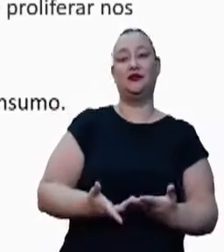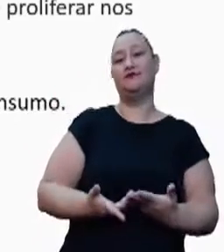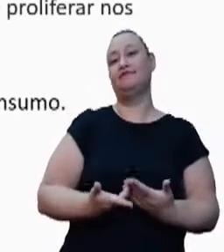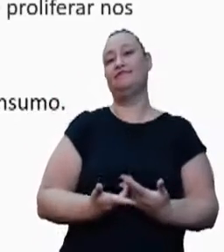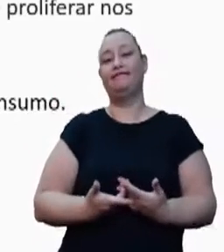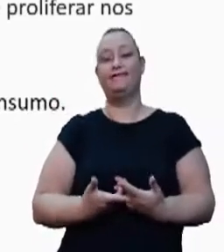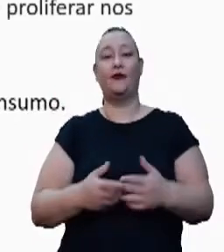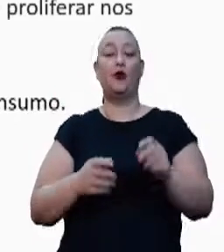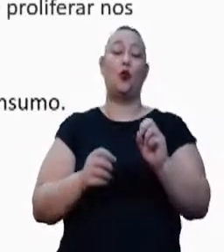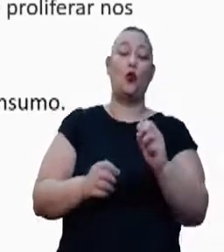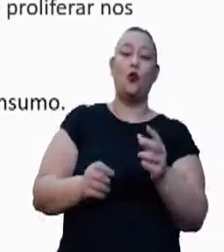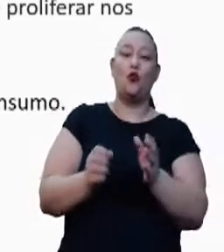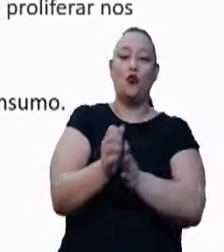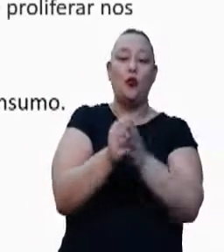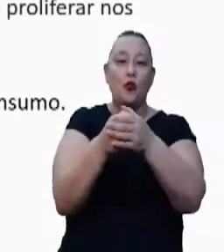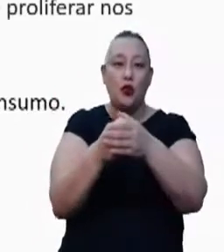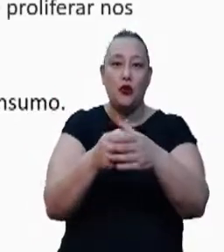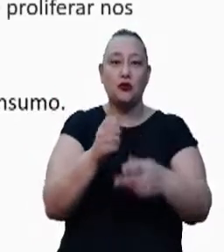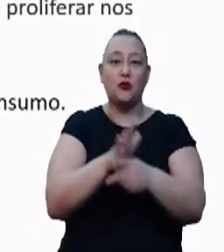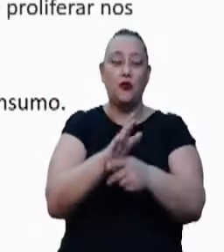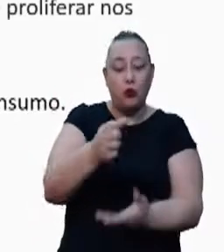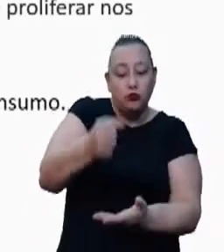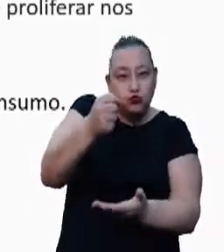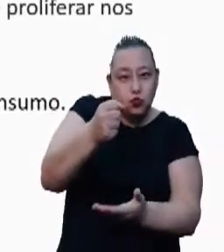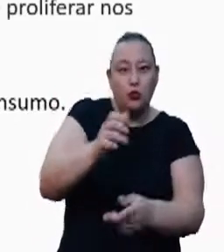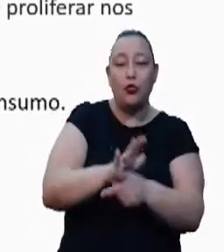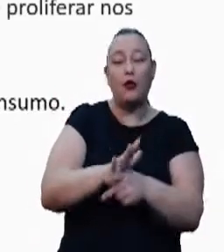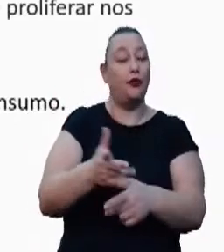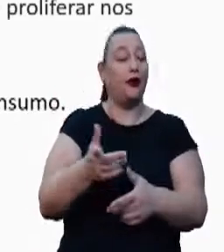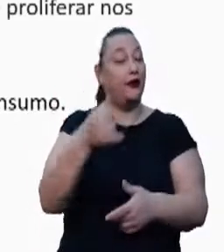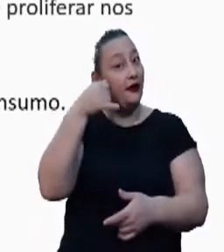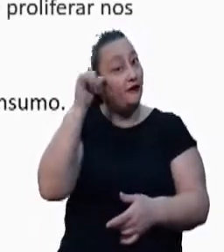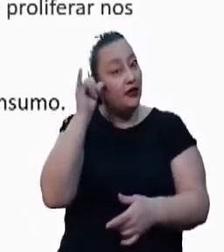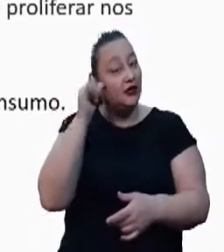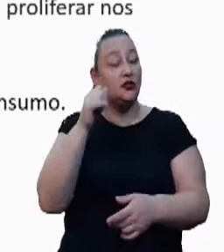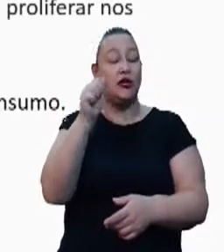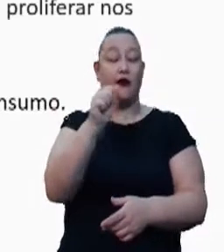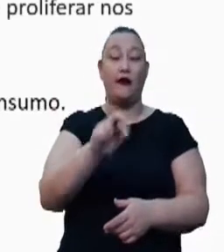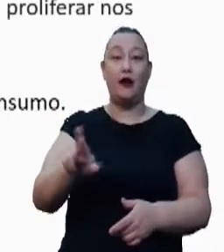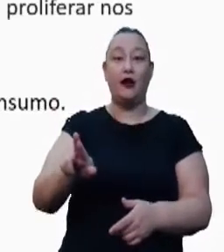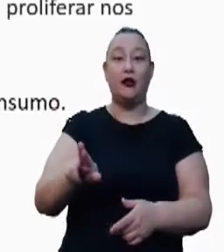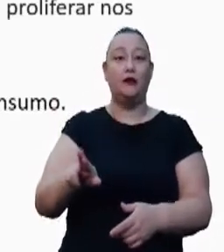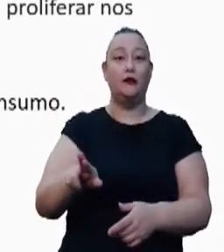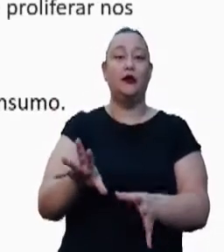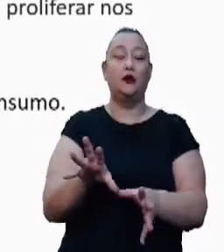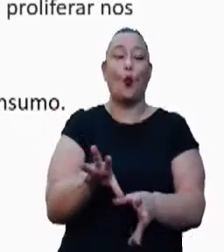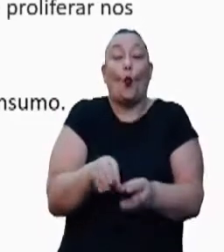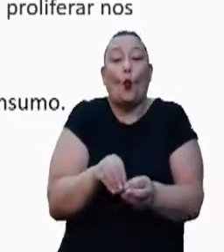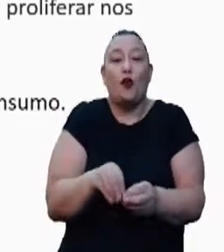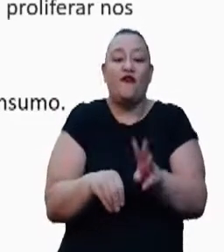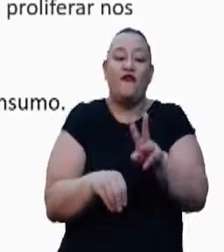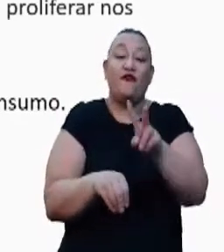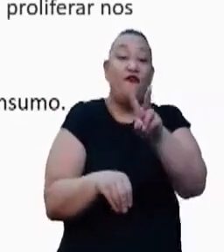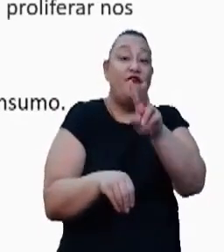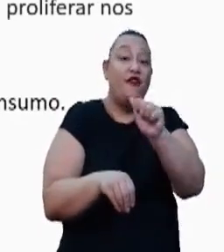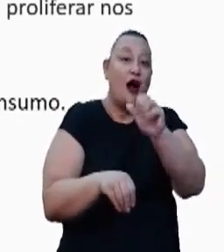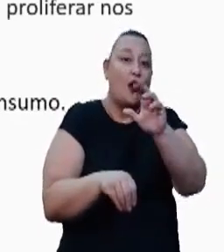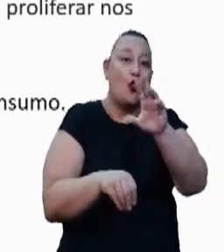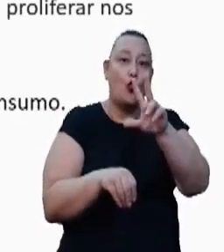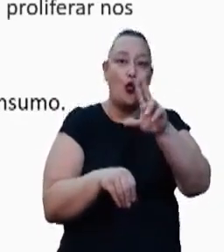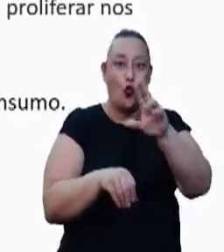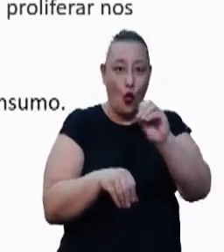uma embalagem adequada, para que não tenha oxigênio ali, para ele durar por mais tempo. Então, é aquela história das